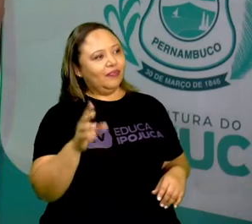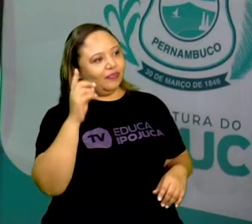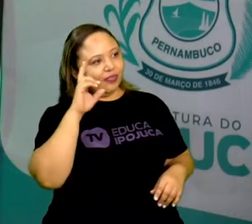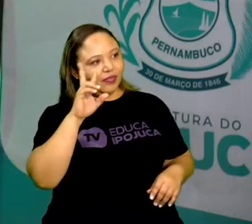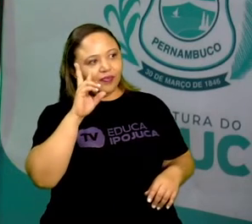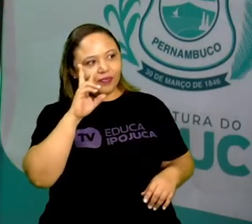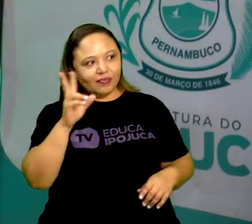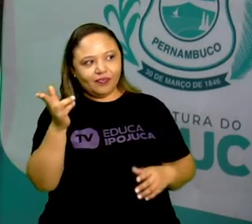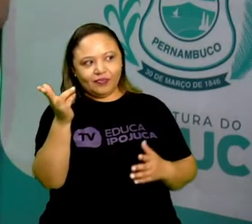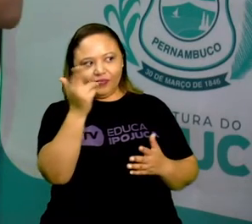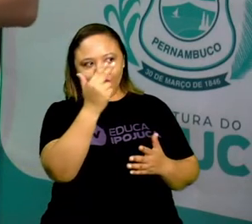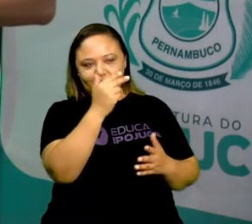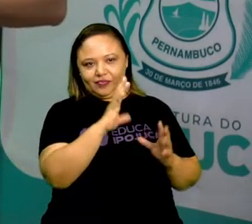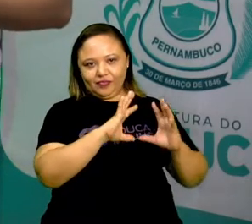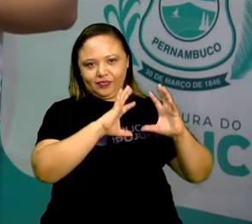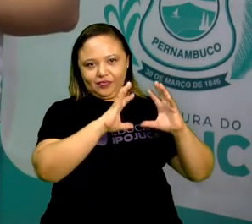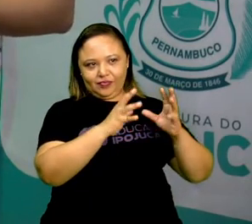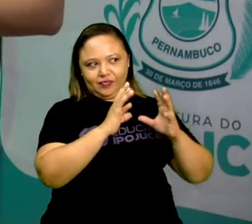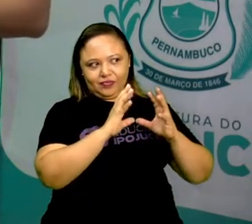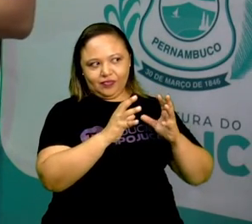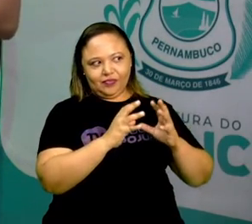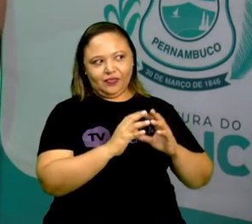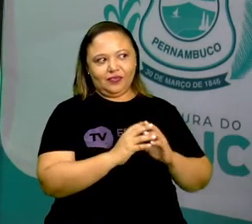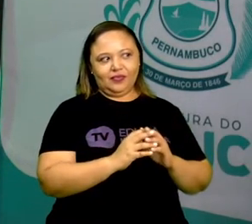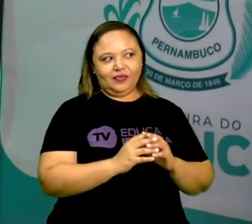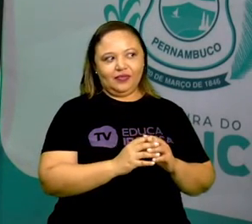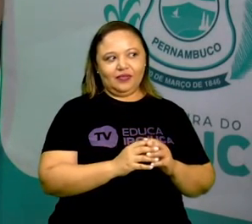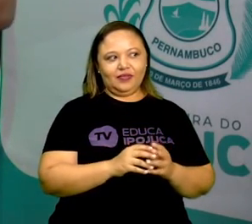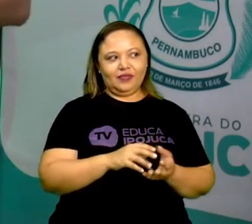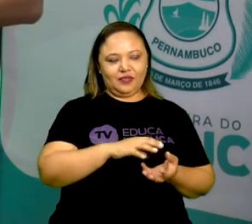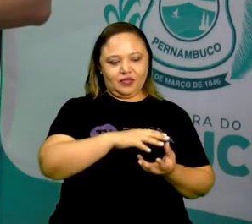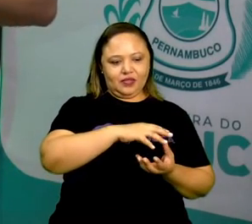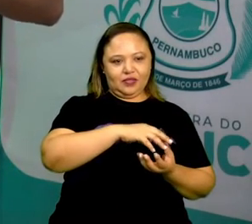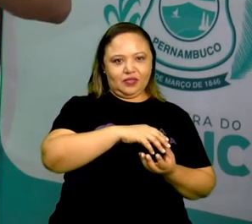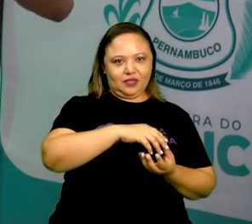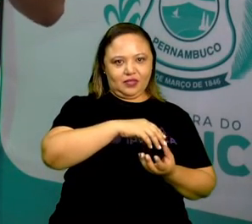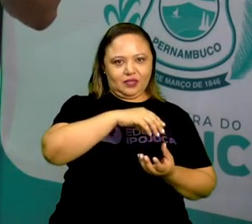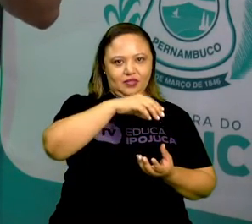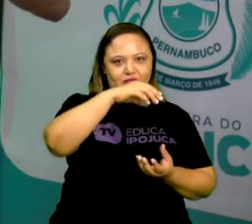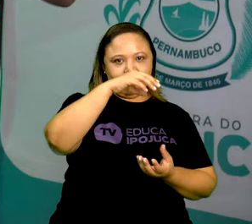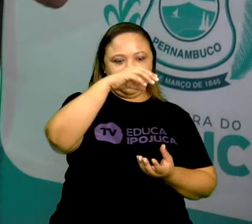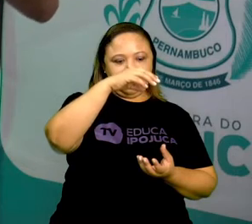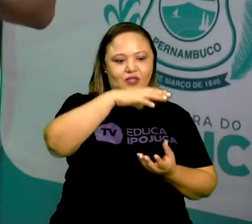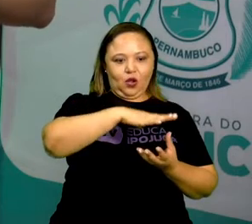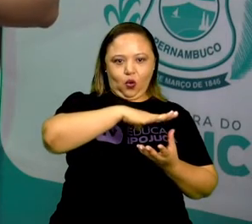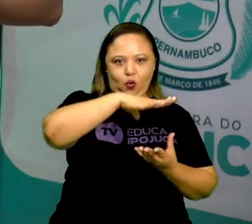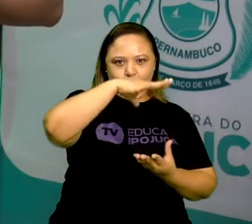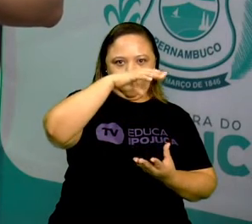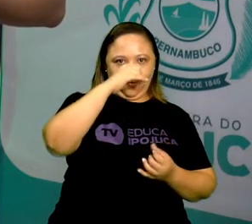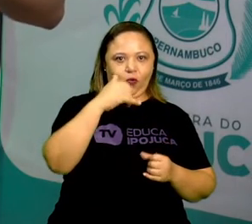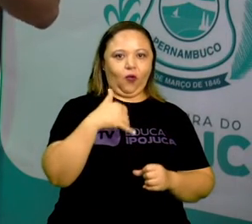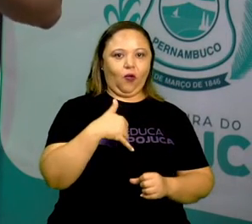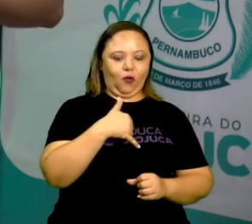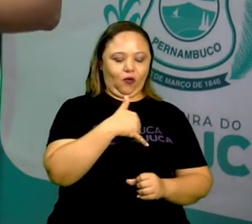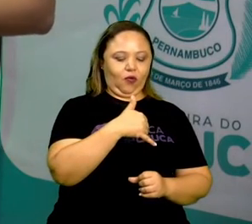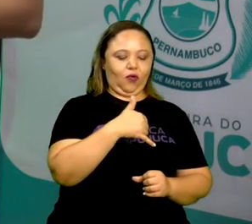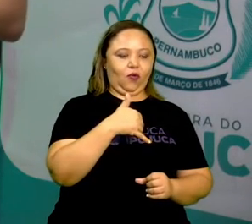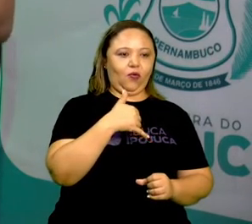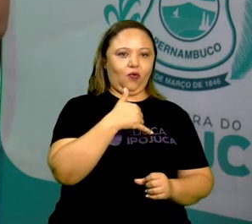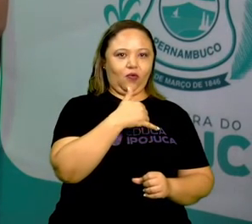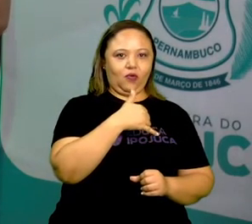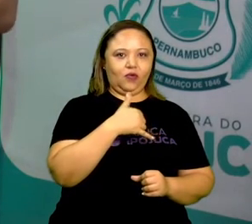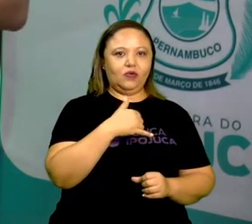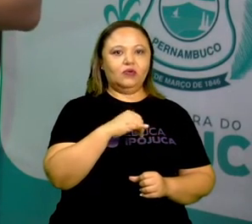eu trouxe a bola de benção bom eu trouxe a lata de leite de óleo e